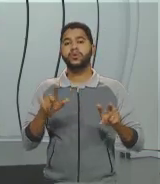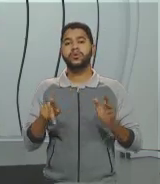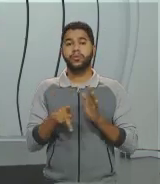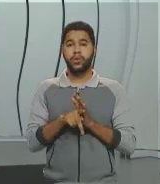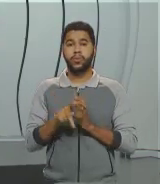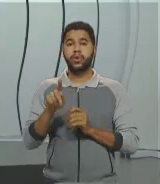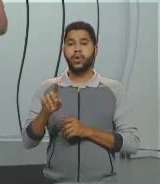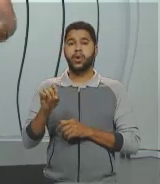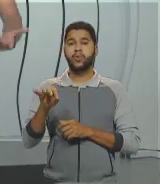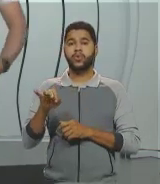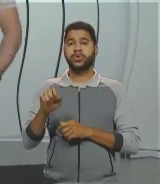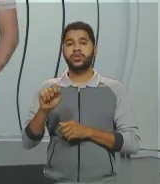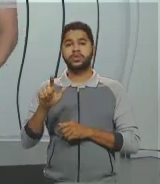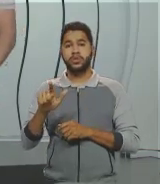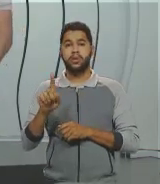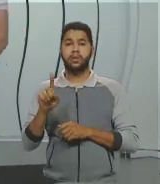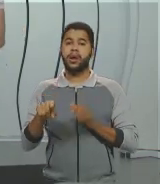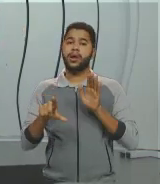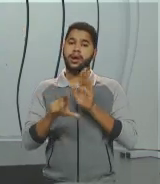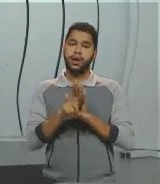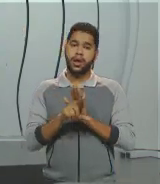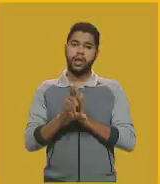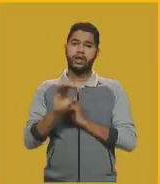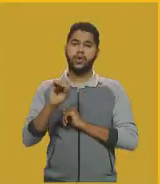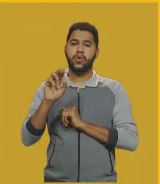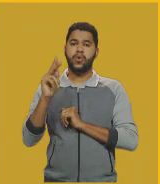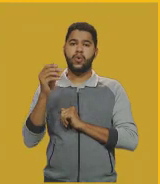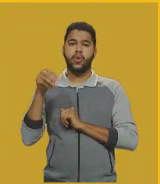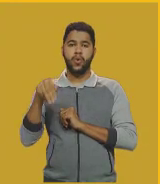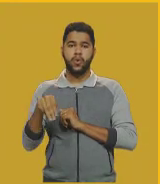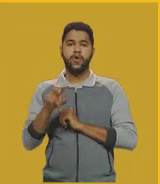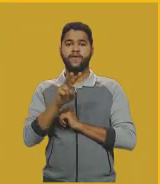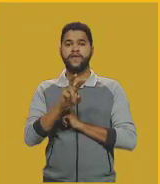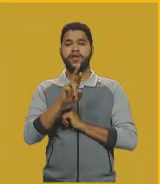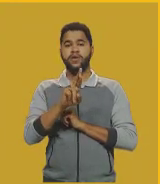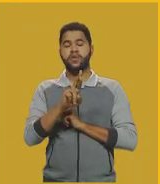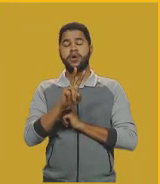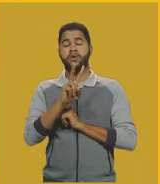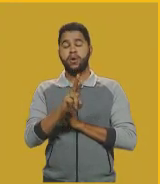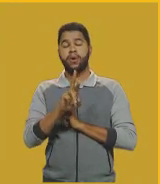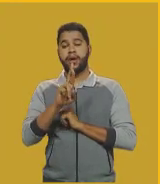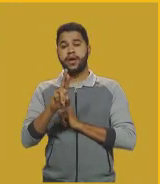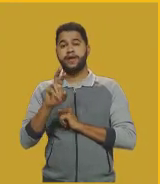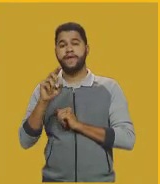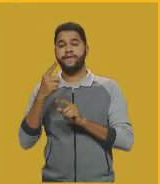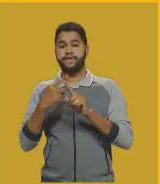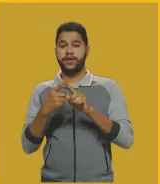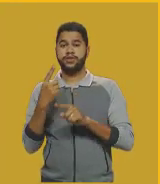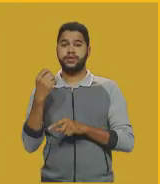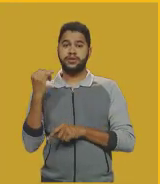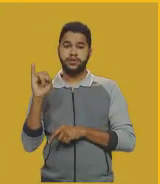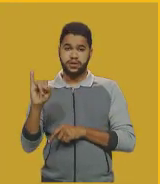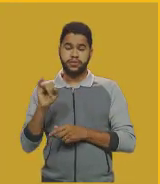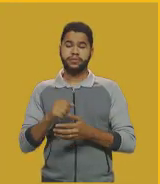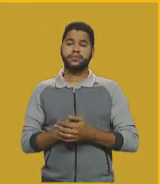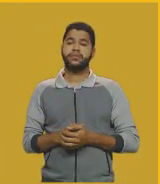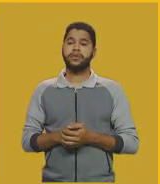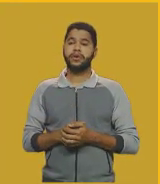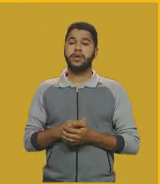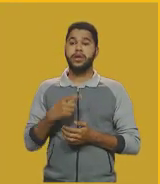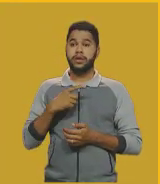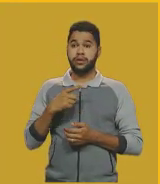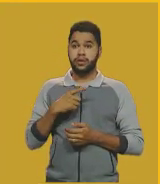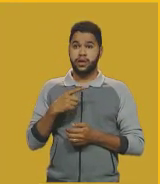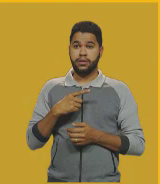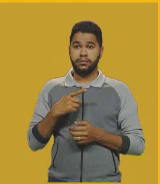também, usando a primeira lei de Ohm, que fala que V é igual a R vezes I. Como aqui passa uma corrente de 1,5